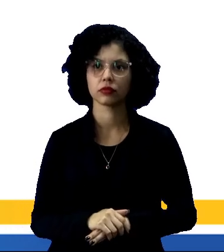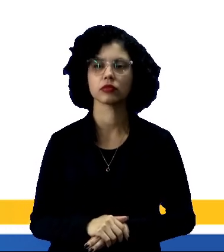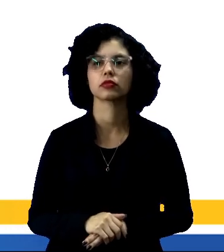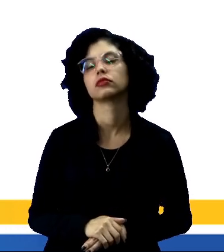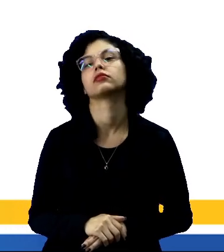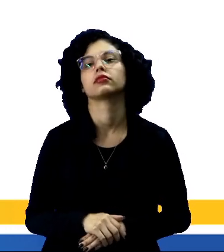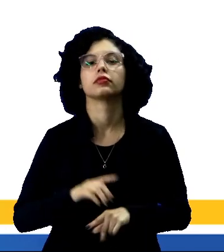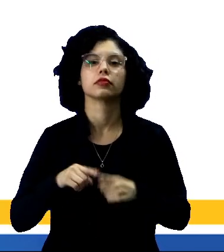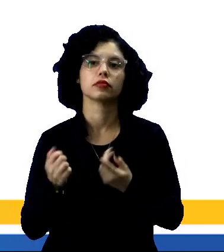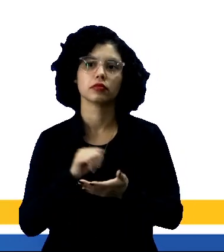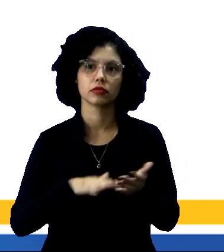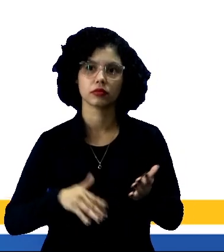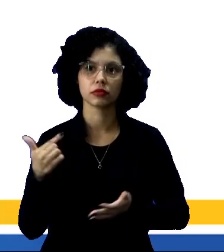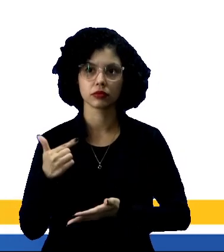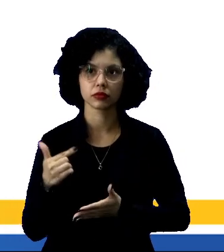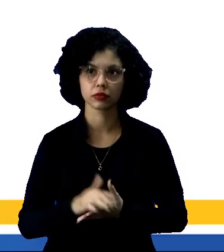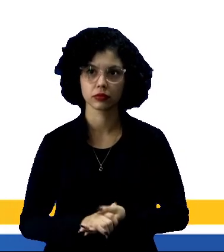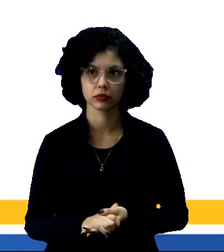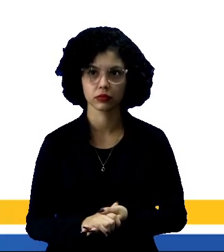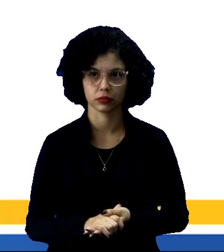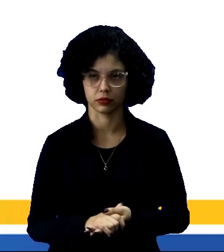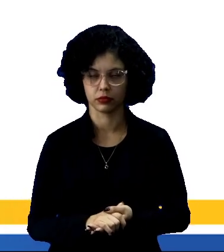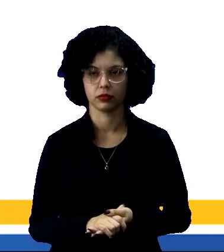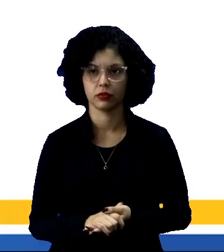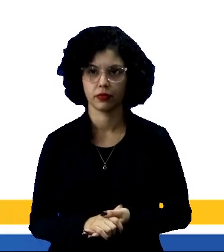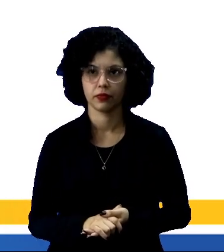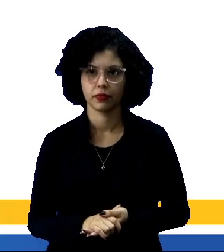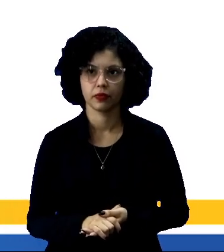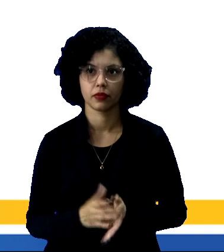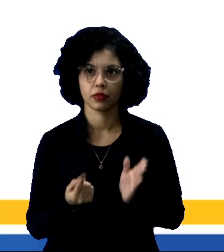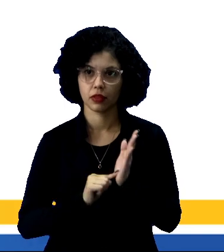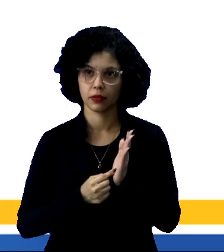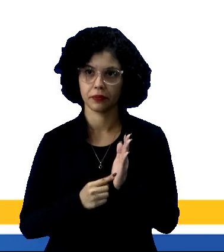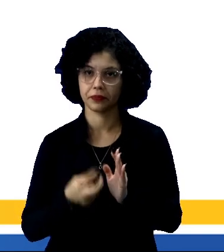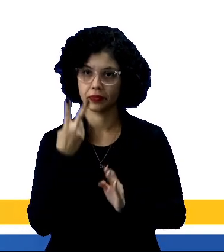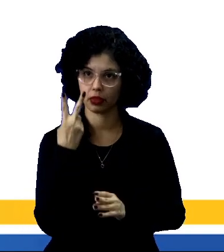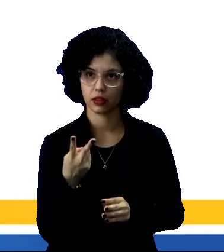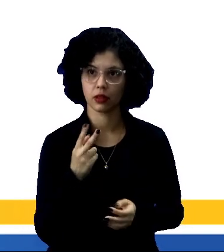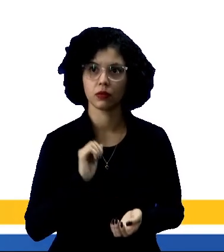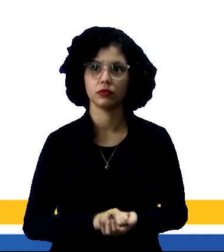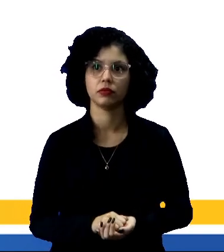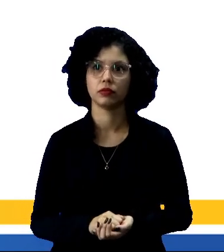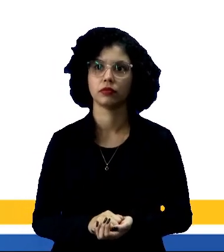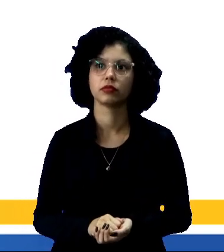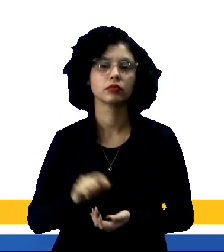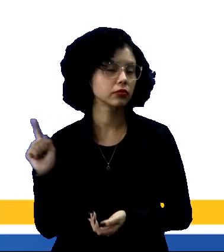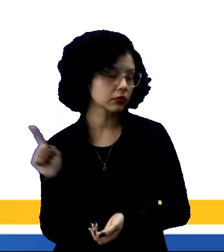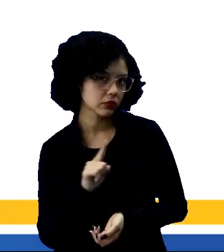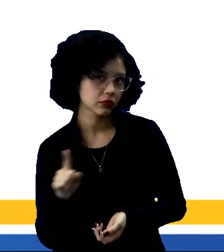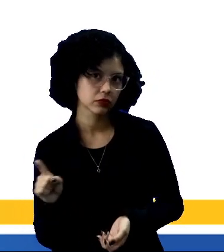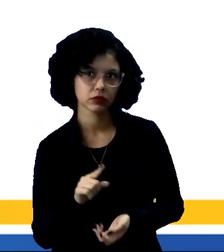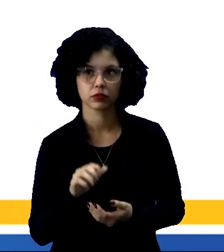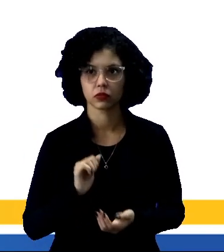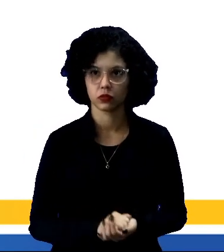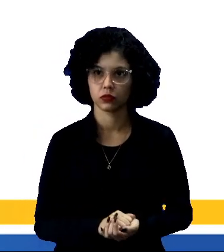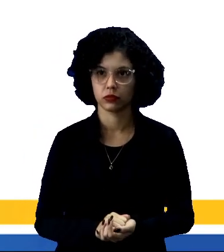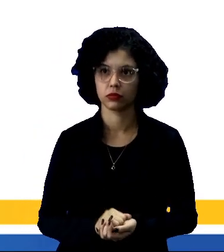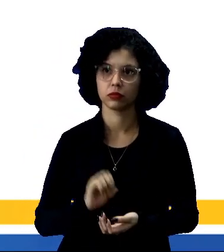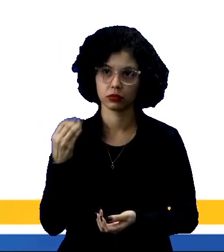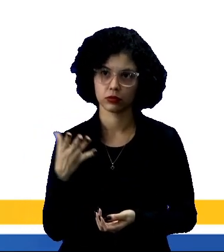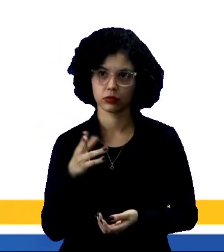Agora, vamos a mais uma questão sobre o que nós estudamos. Aponte duas alternativas que